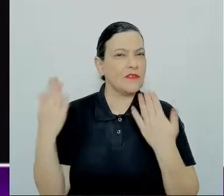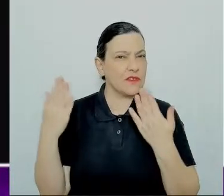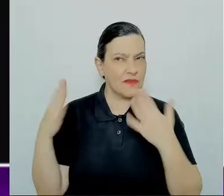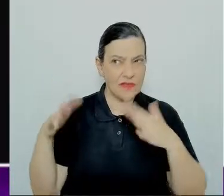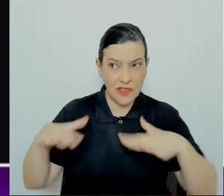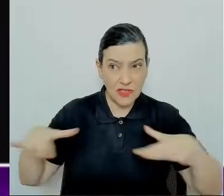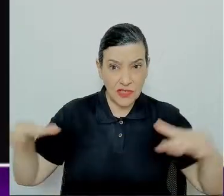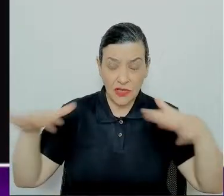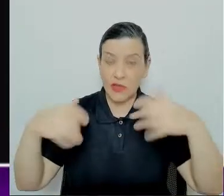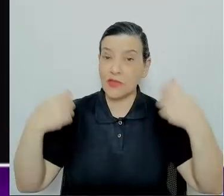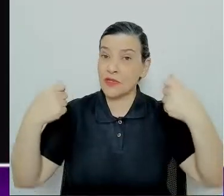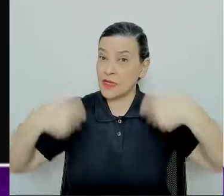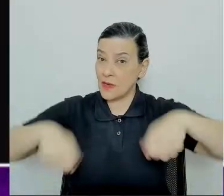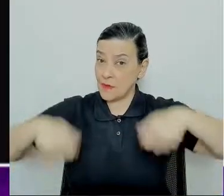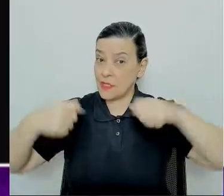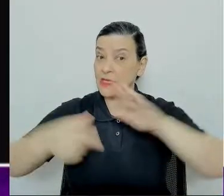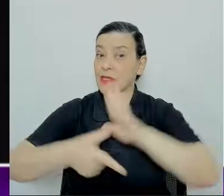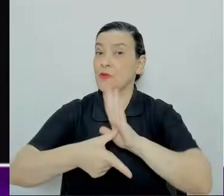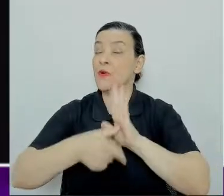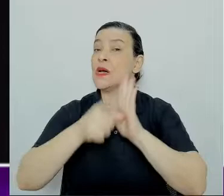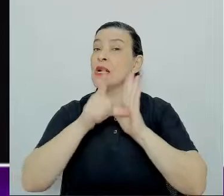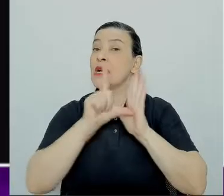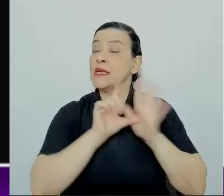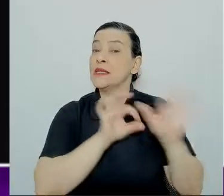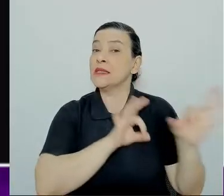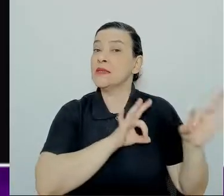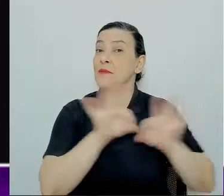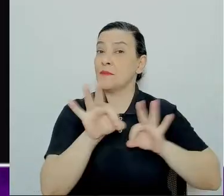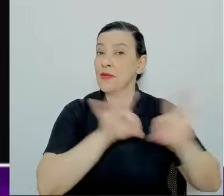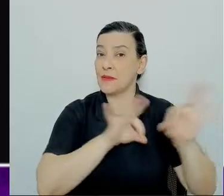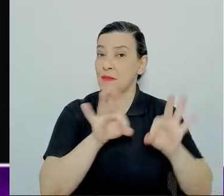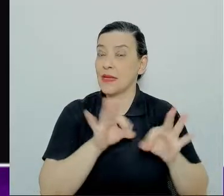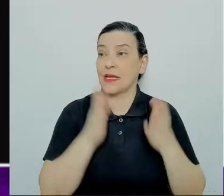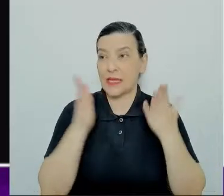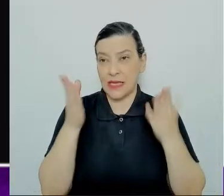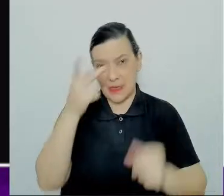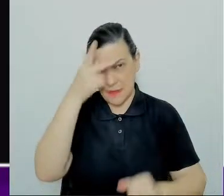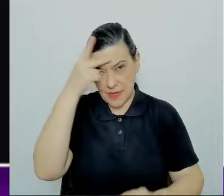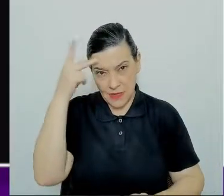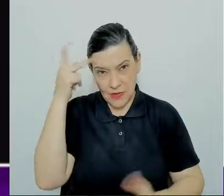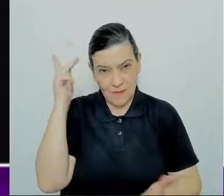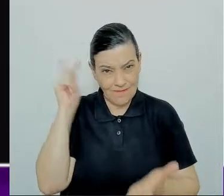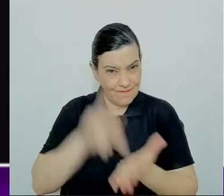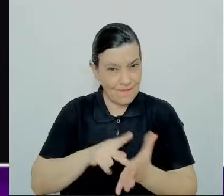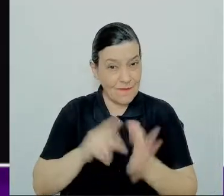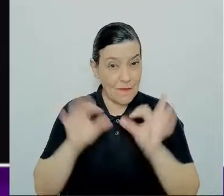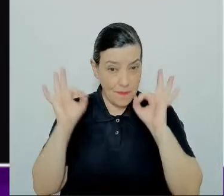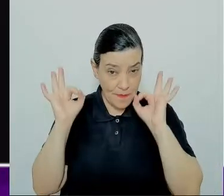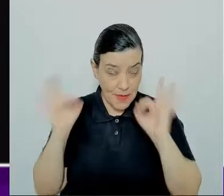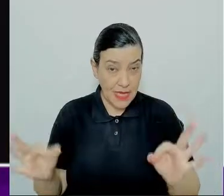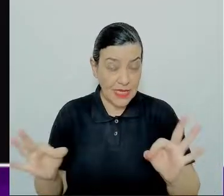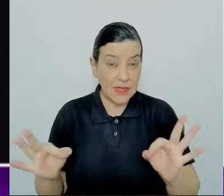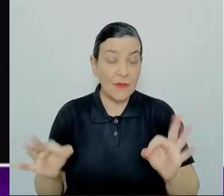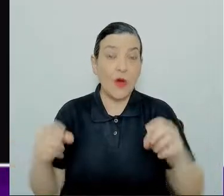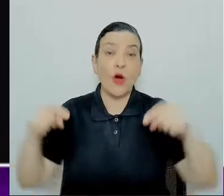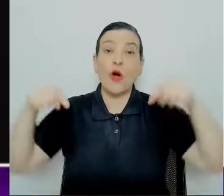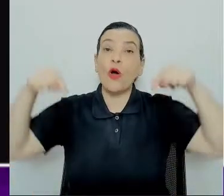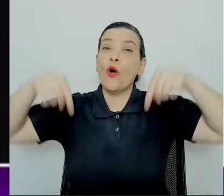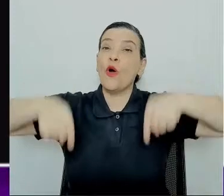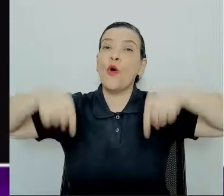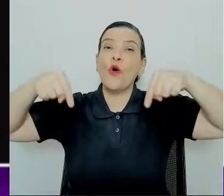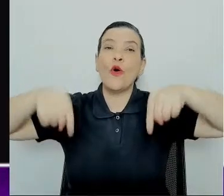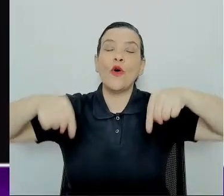preciso primeiramente garantir que aquela pessoa é, de fato, quem ela diz ser. Nós vivemos em um mundo